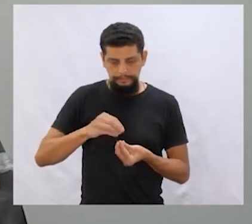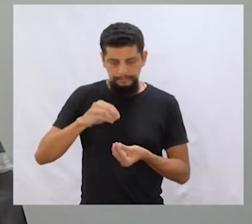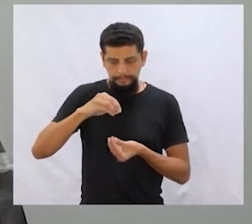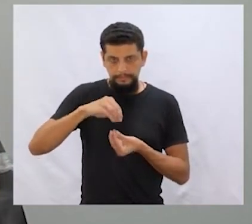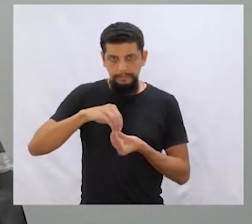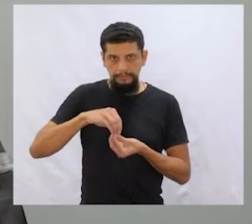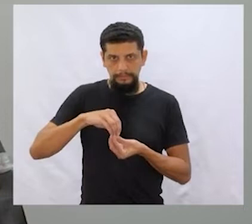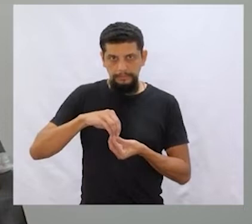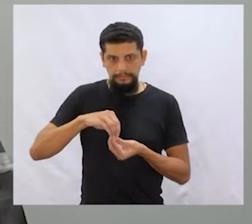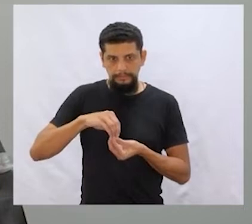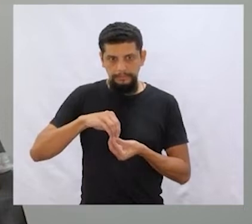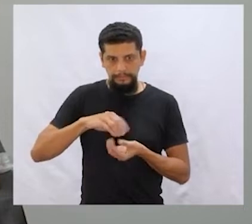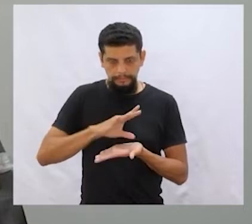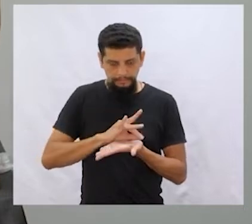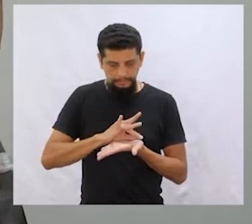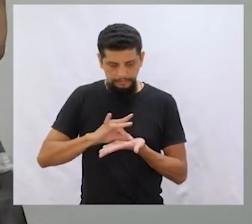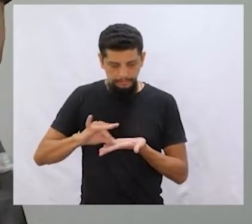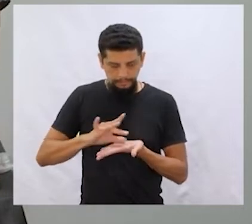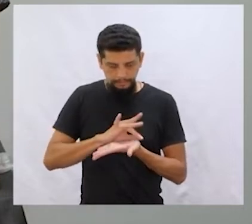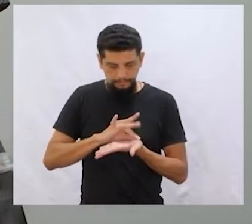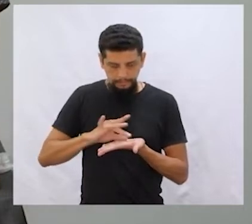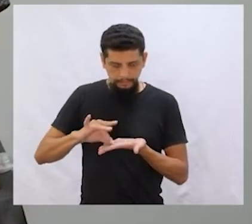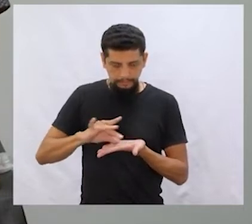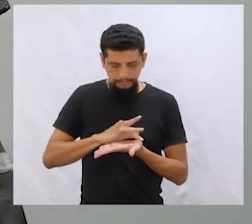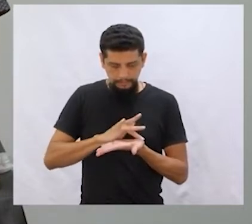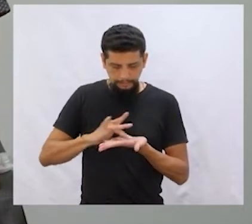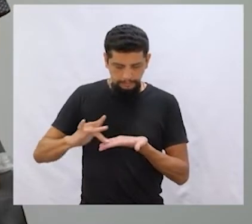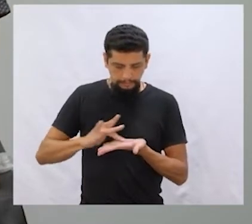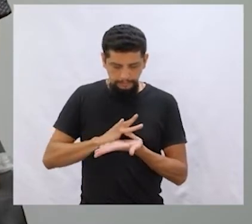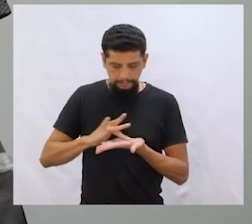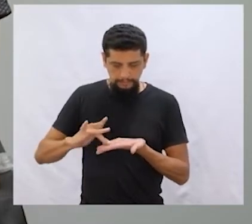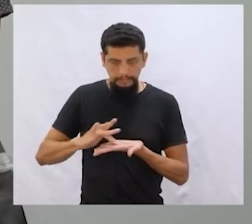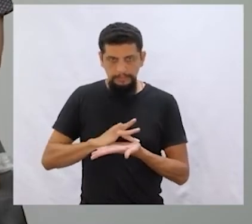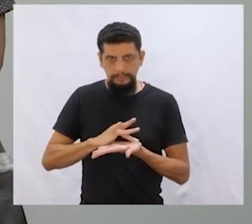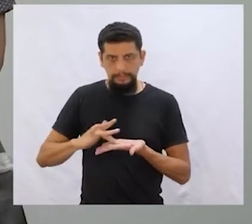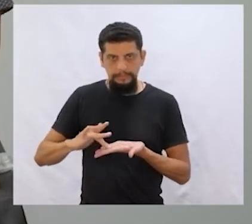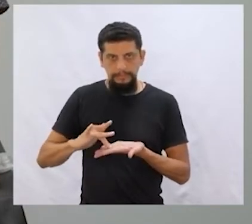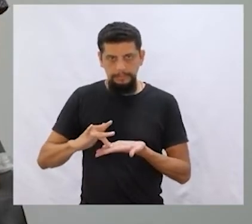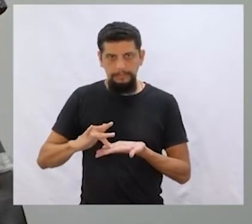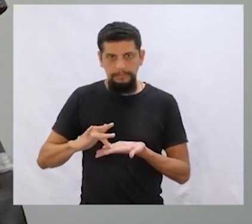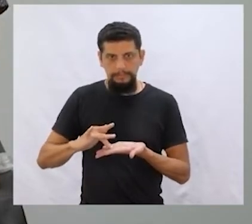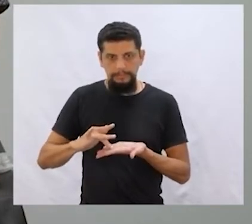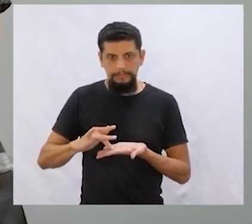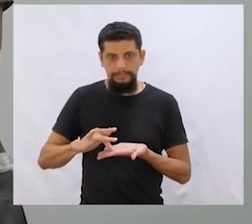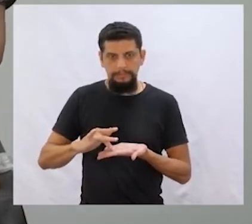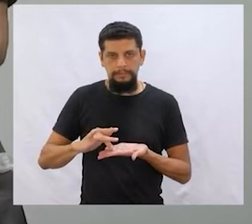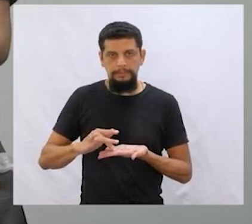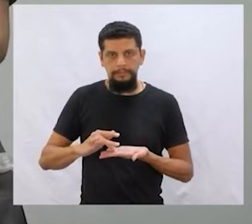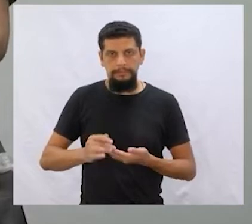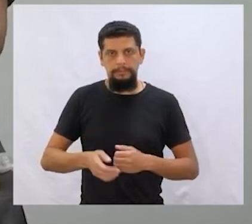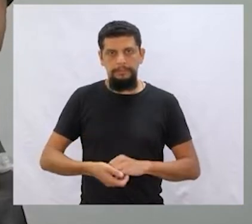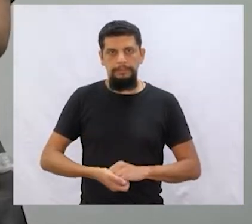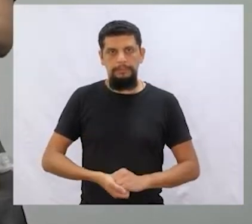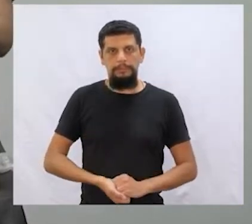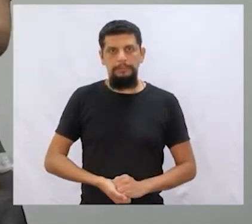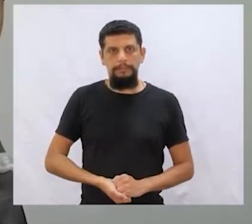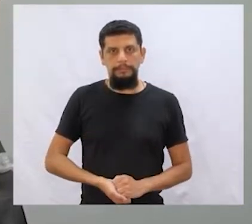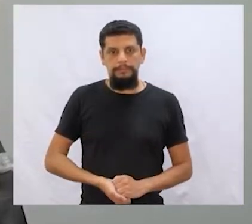Pontinha com pontinha. Faz a dobra e aperta, né? Fica bem marcadinho. Pra marcar.